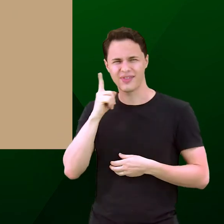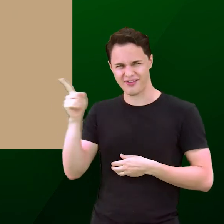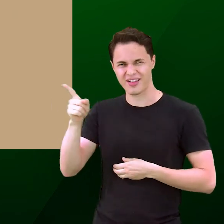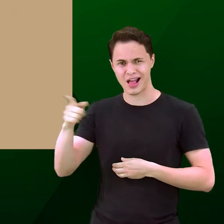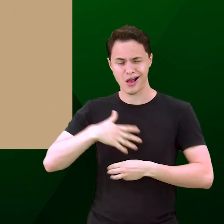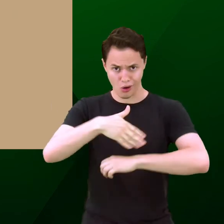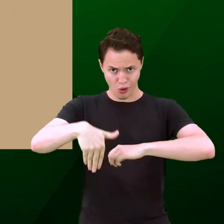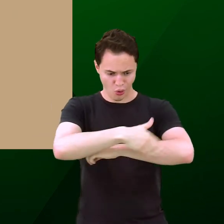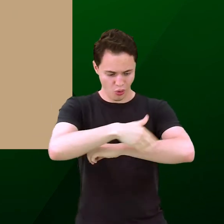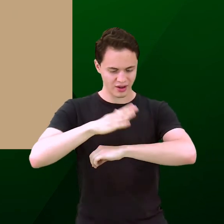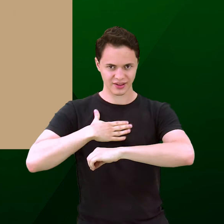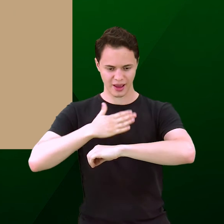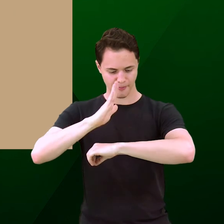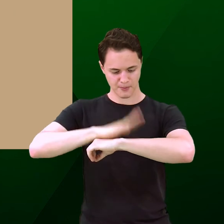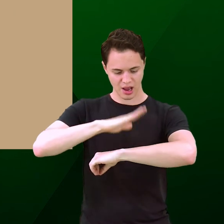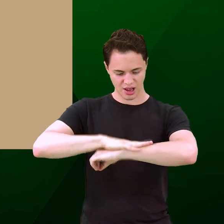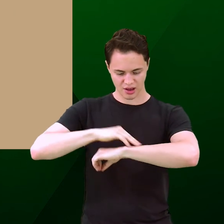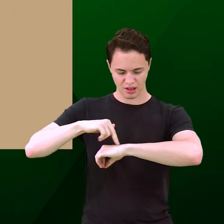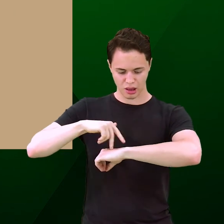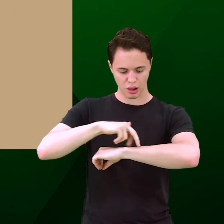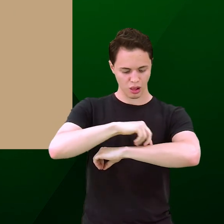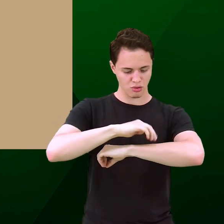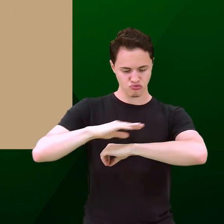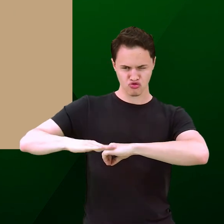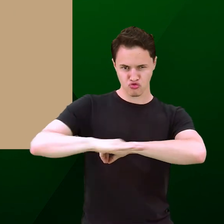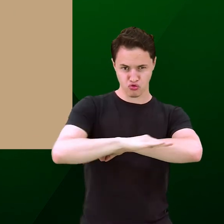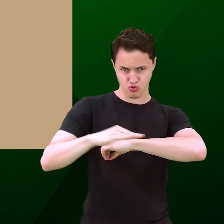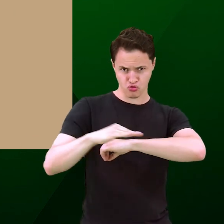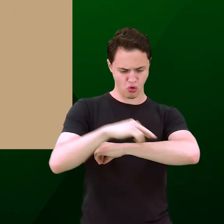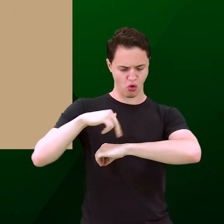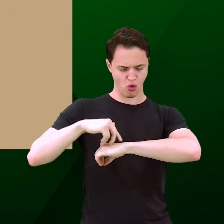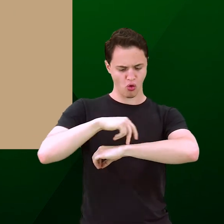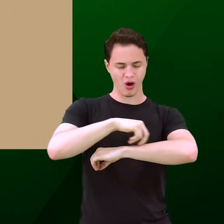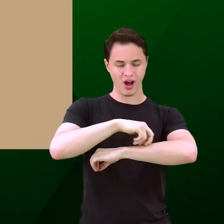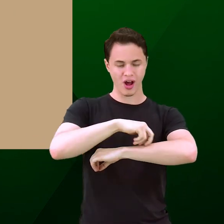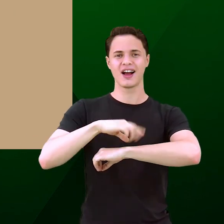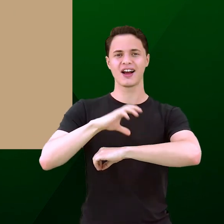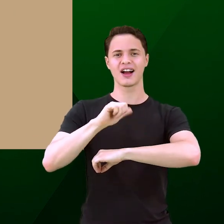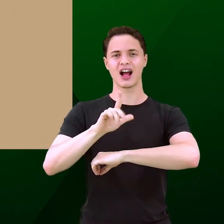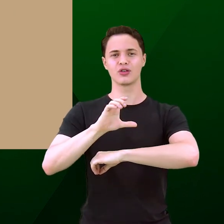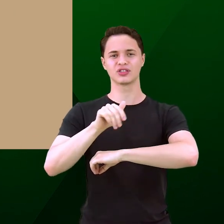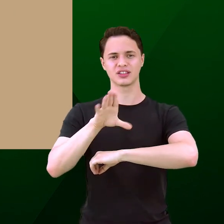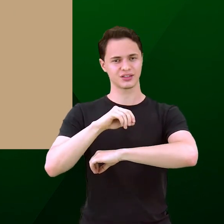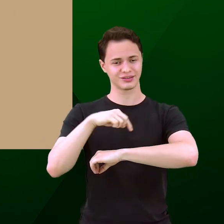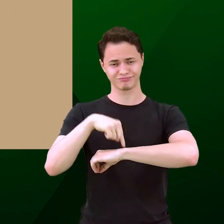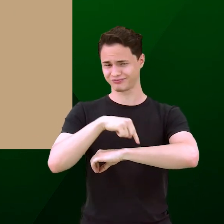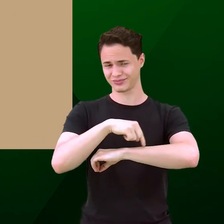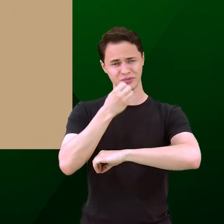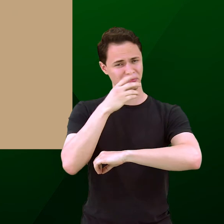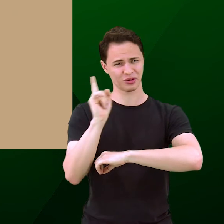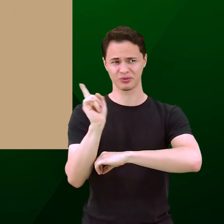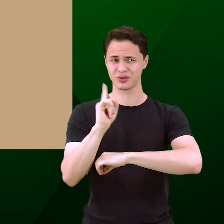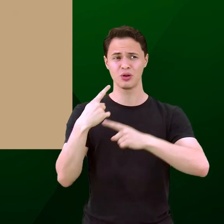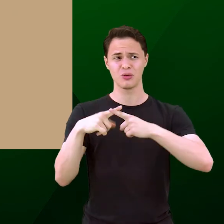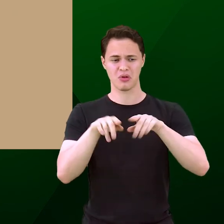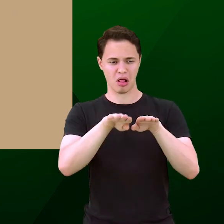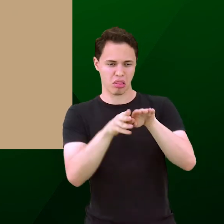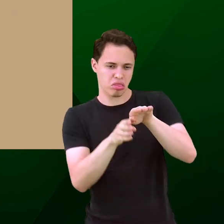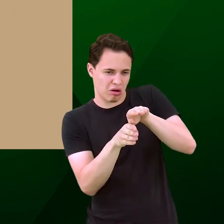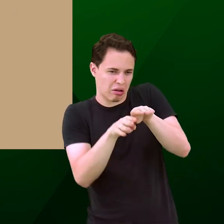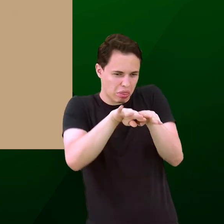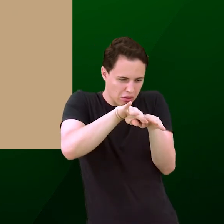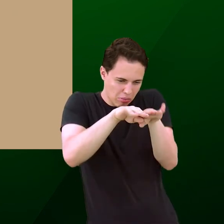ali 10 minutos ou 2 voltas, ou 3 voltas, né? Um trote leve, depois fazer 1.600 metros